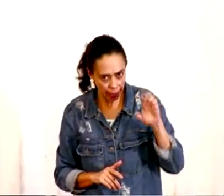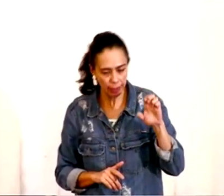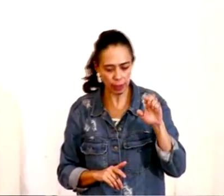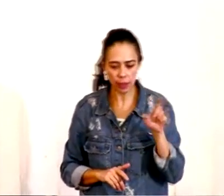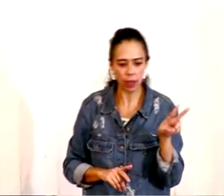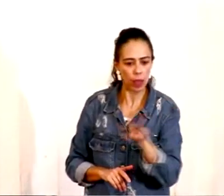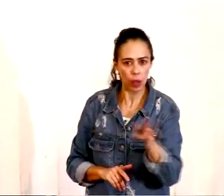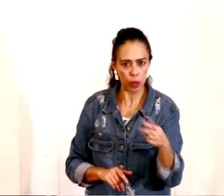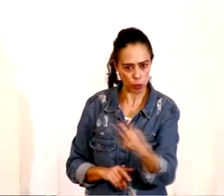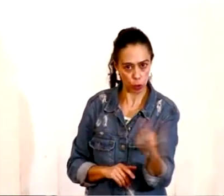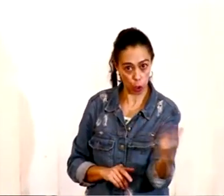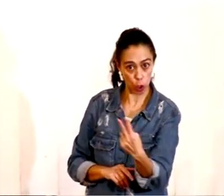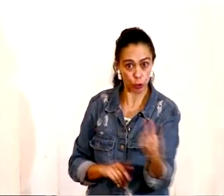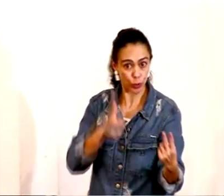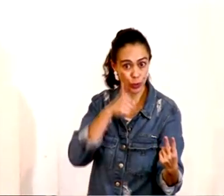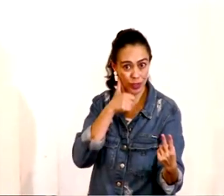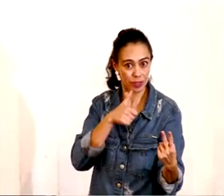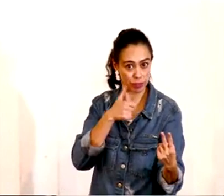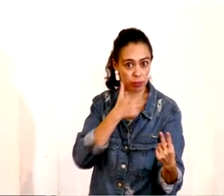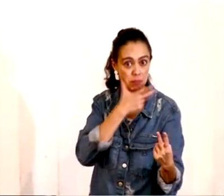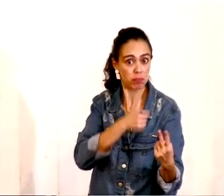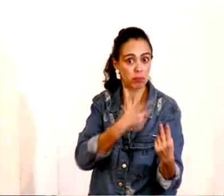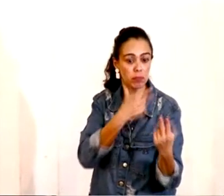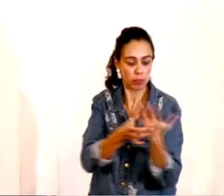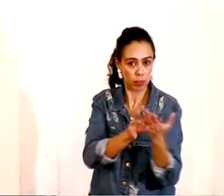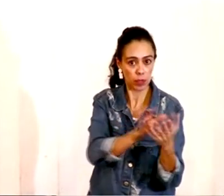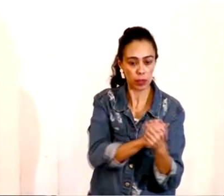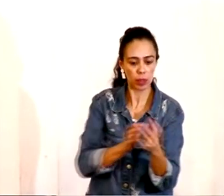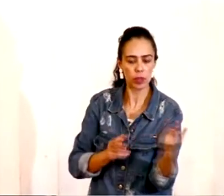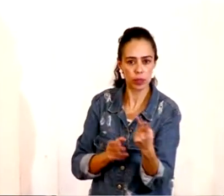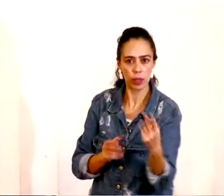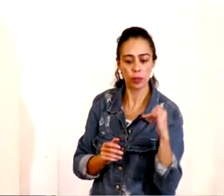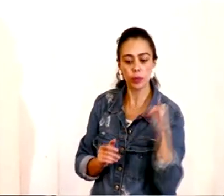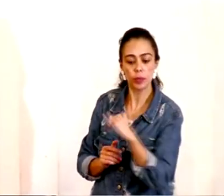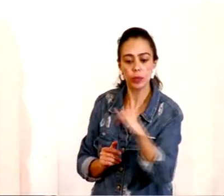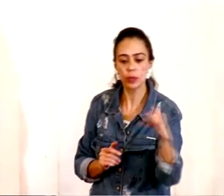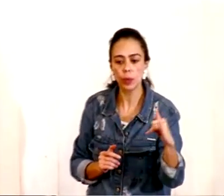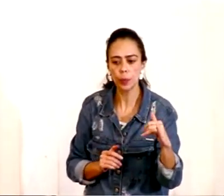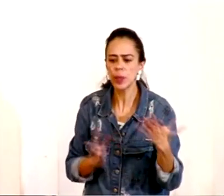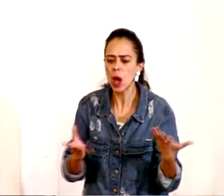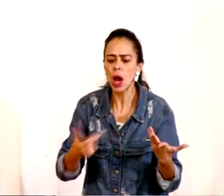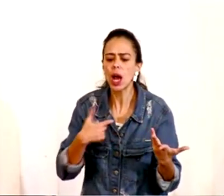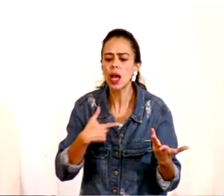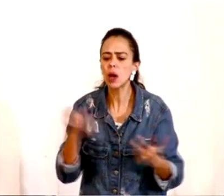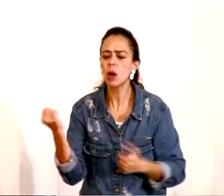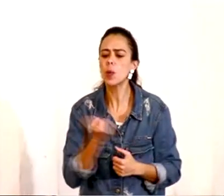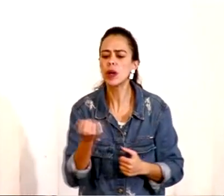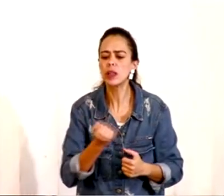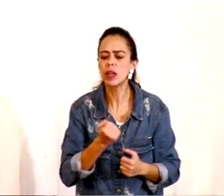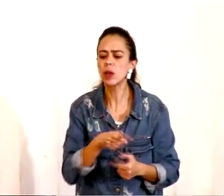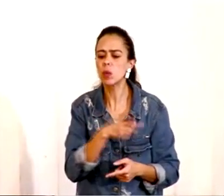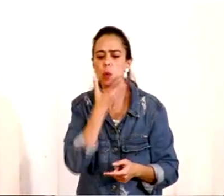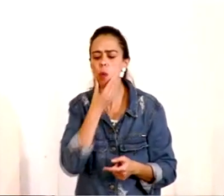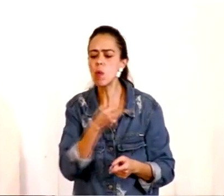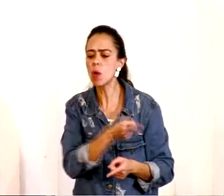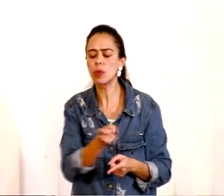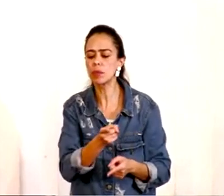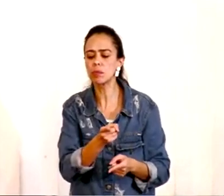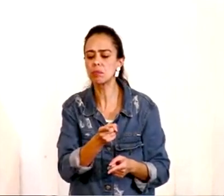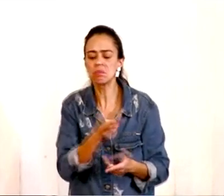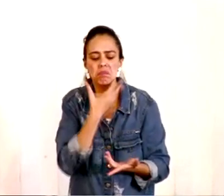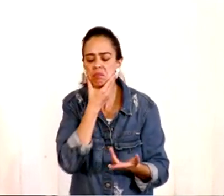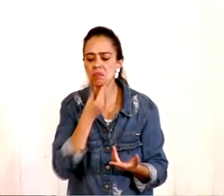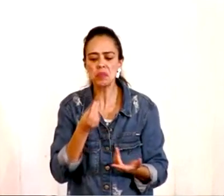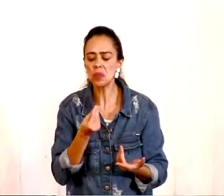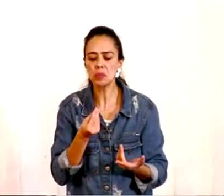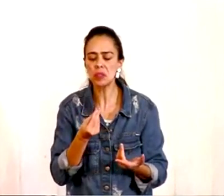Lameque, escutai o que passo a dizer-vos. Matei um homem porque ele me feriu, e um rapaz porque